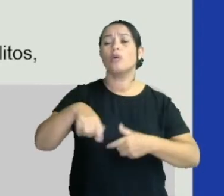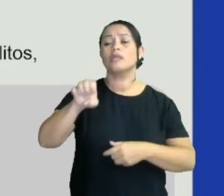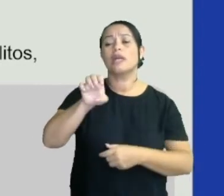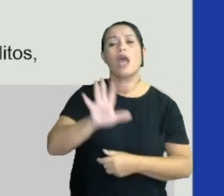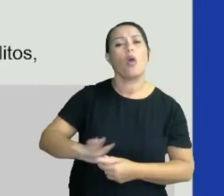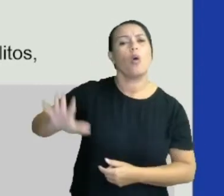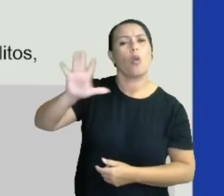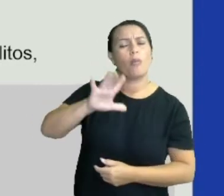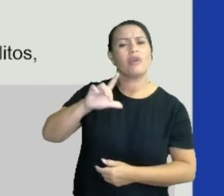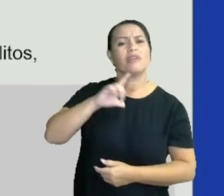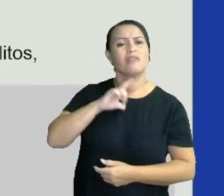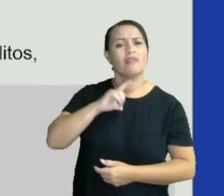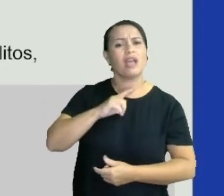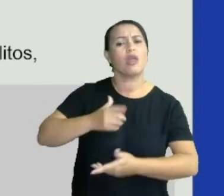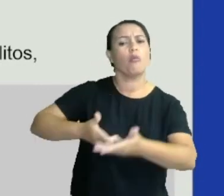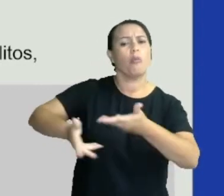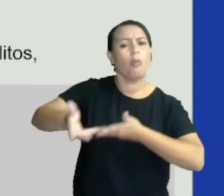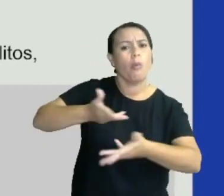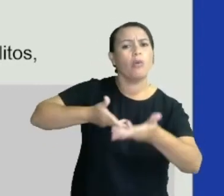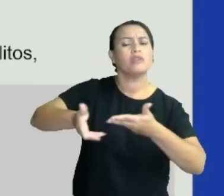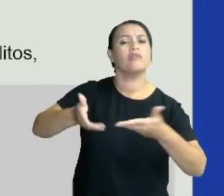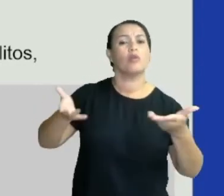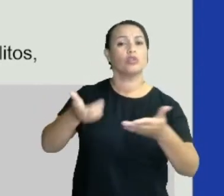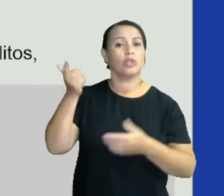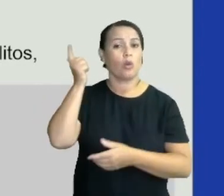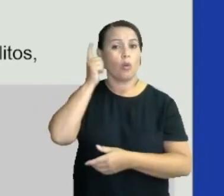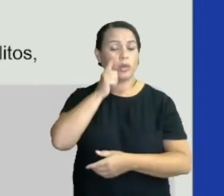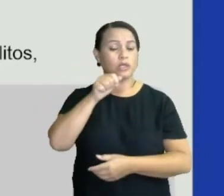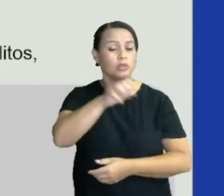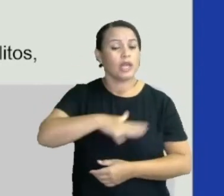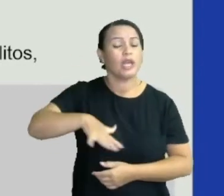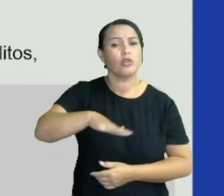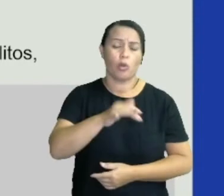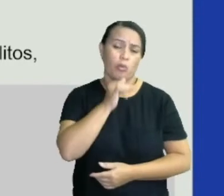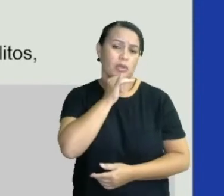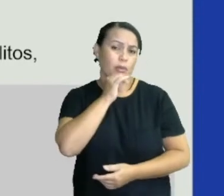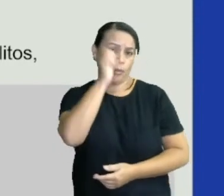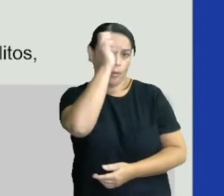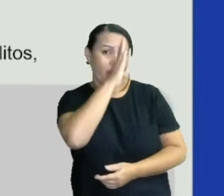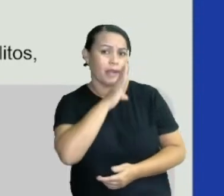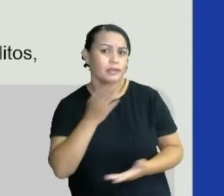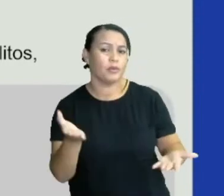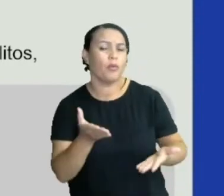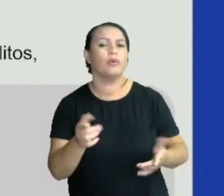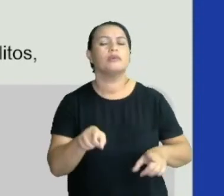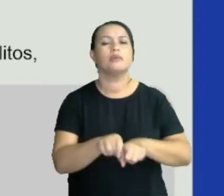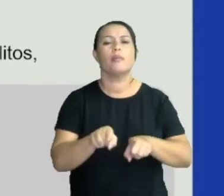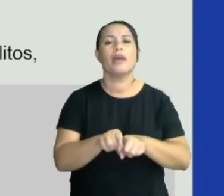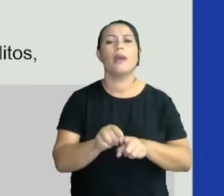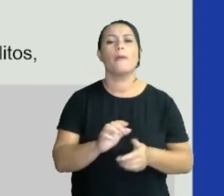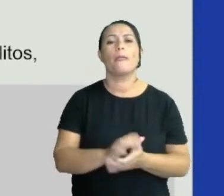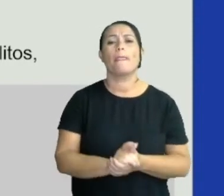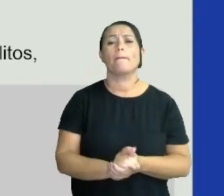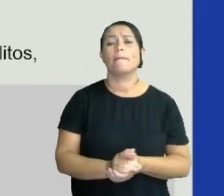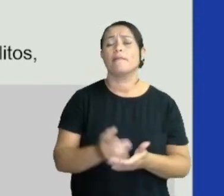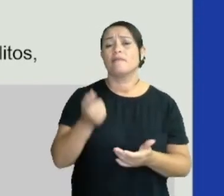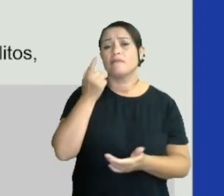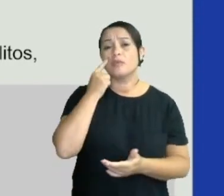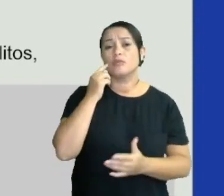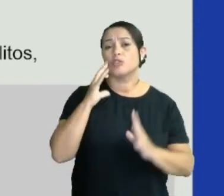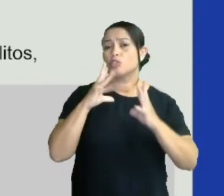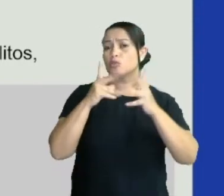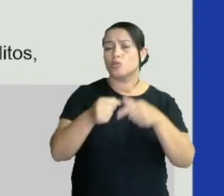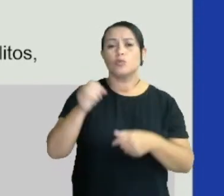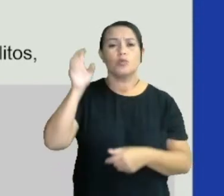muito na conquista do território que hoje compreende o Brasil, por exemplo. Então a gente vai ver que na história tudo